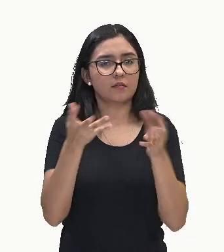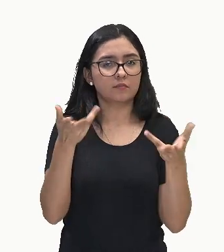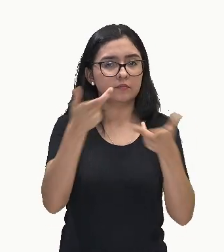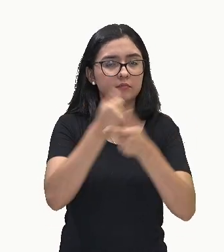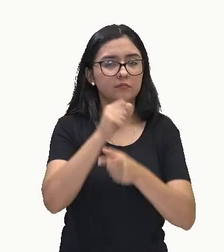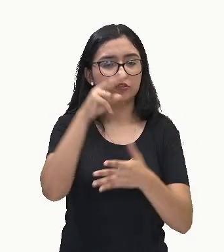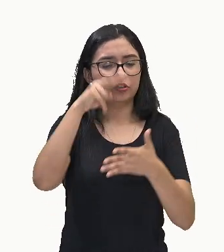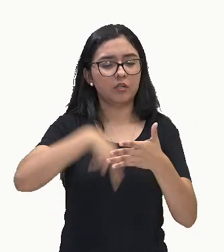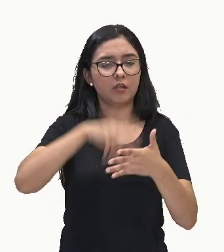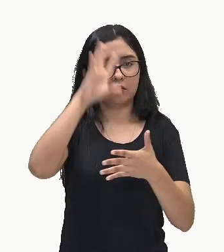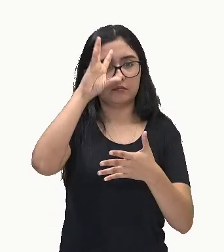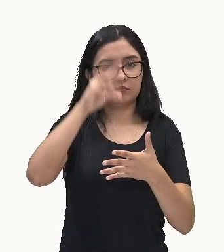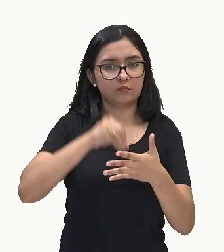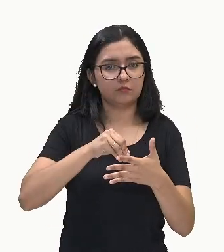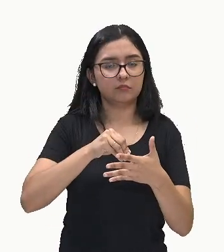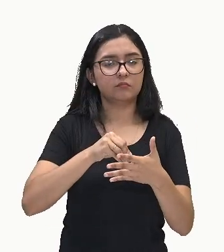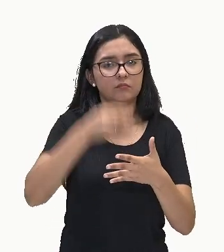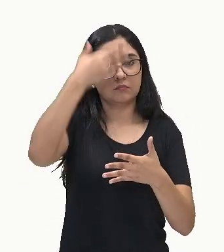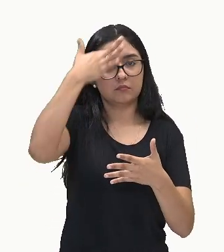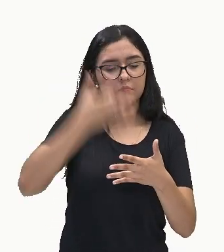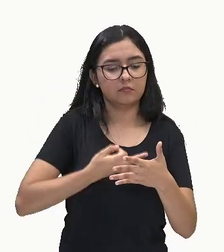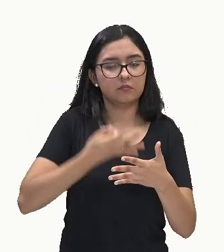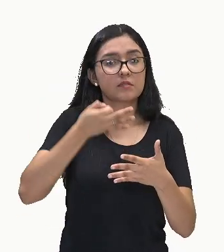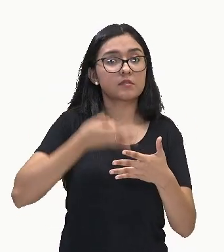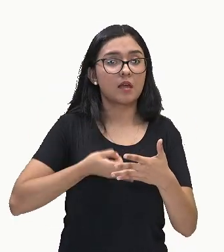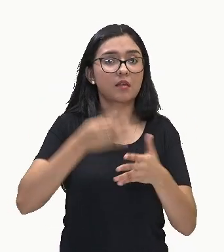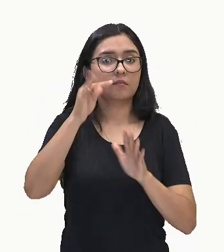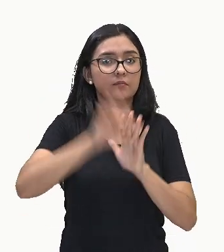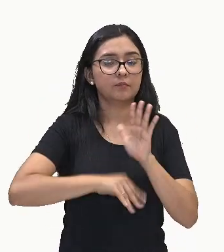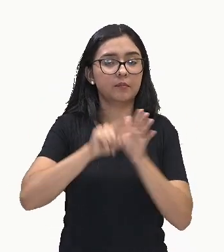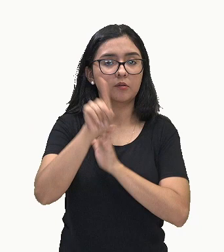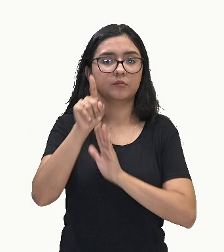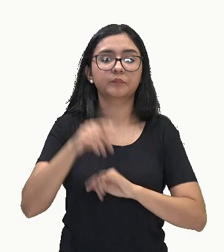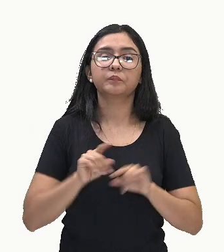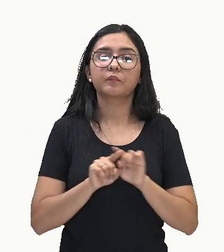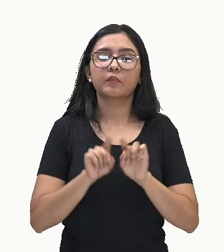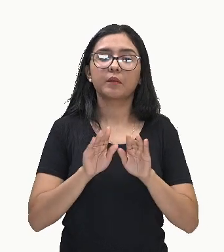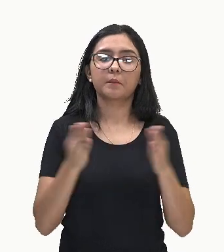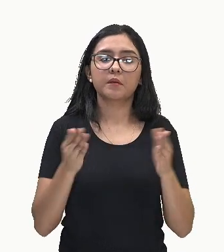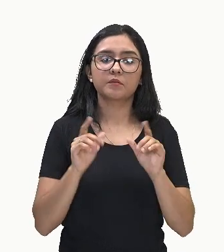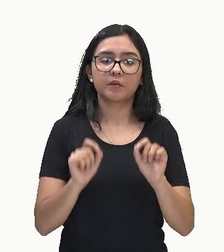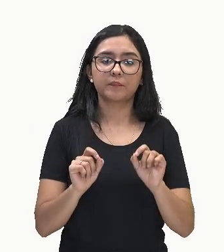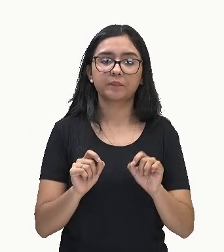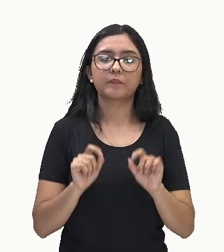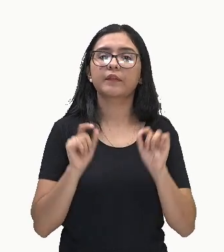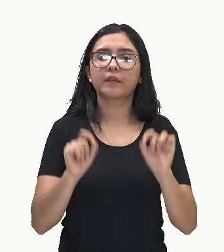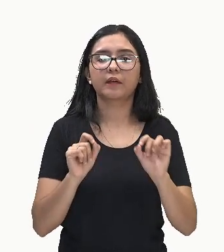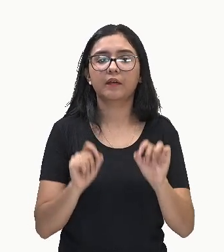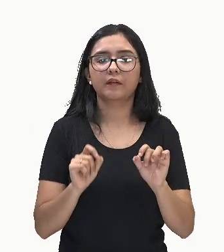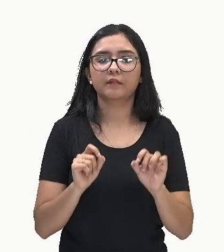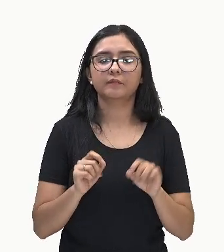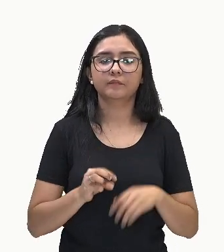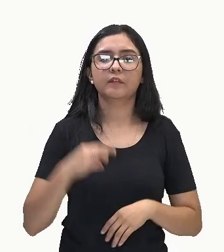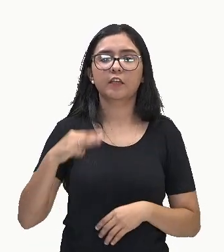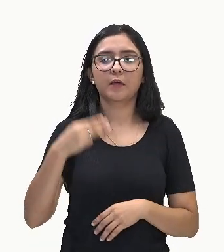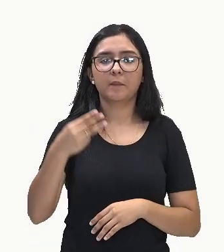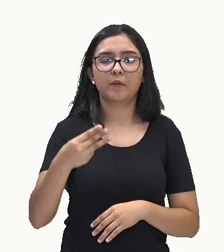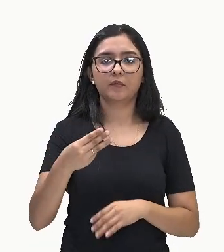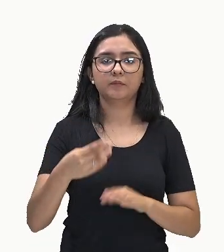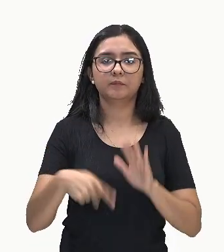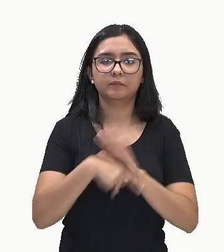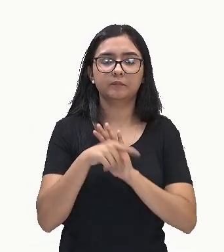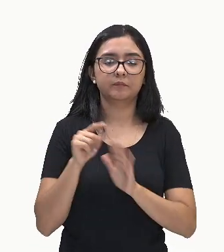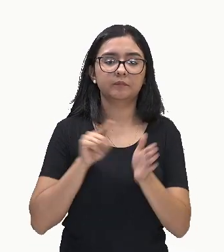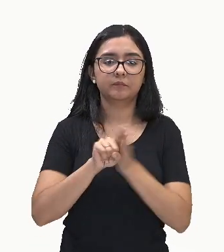interpretar corretamente a questão portanto nesse caso aqui quem é a moda da questão